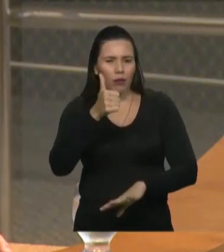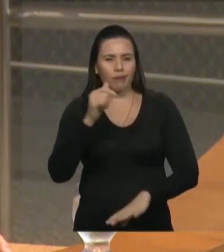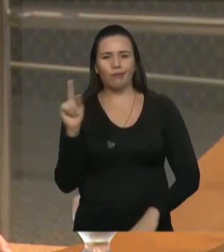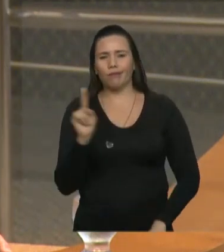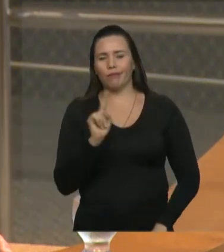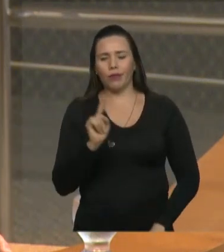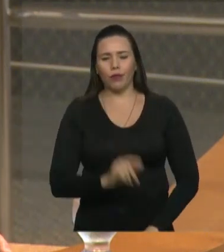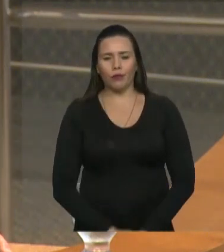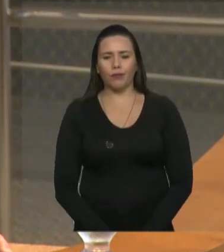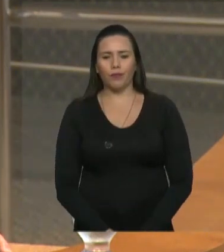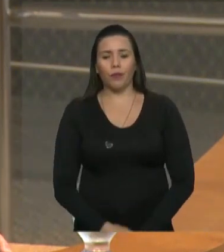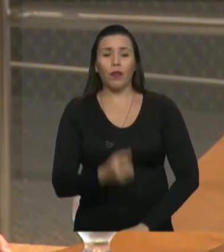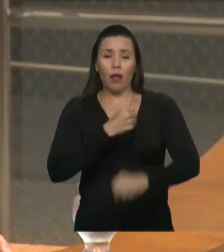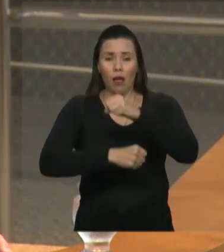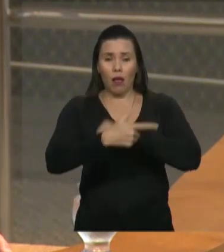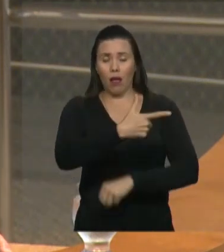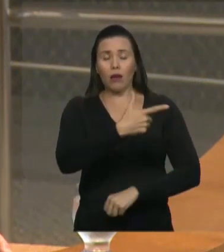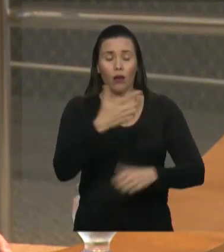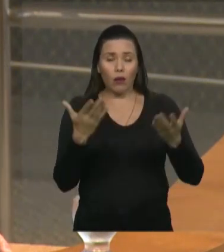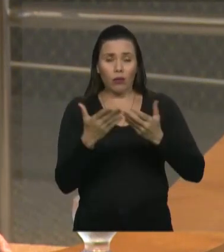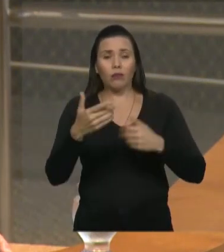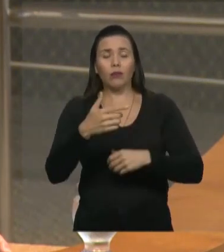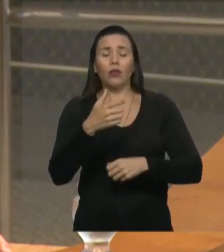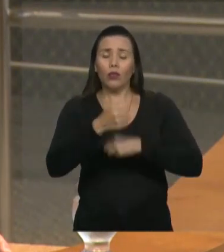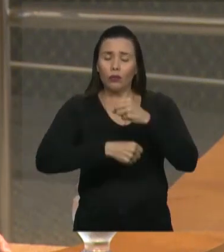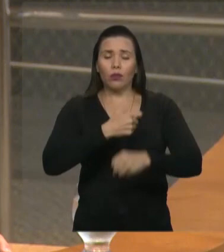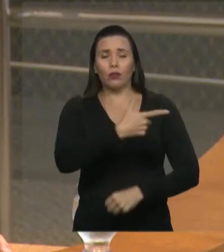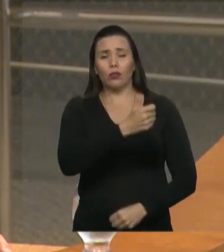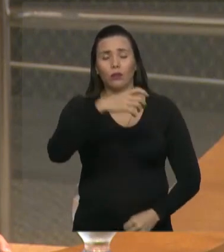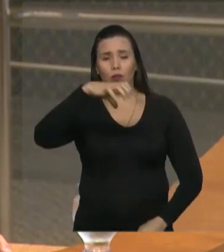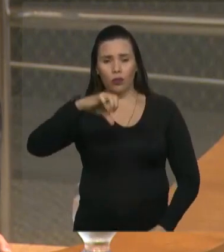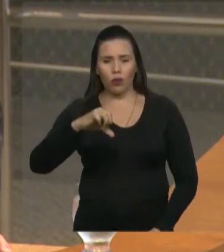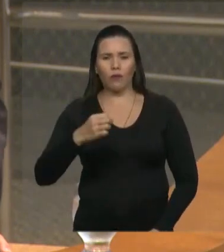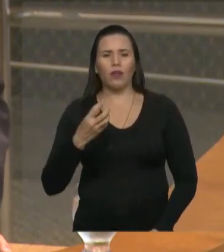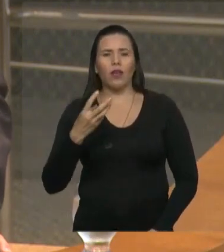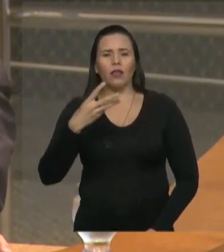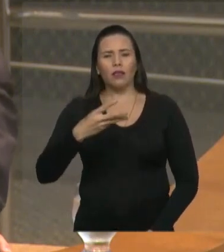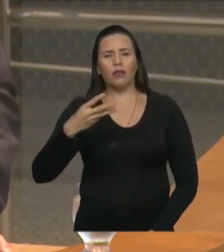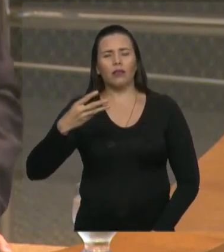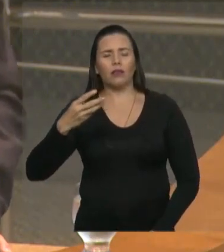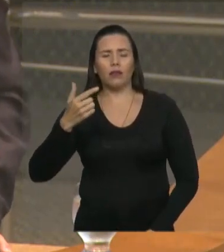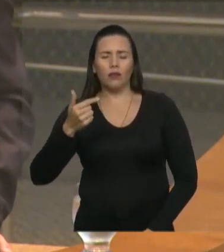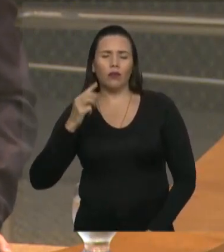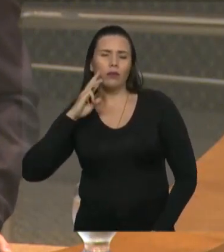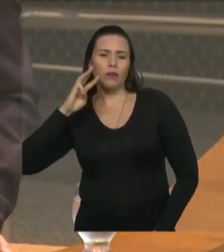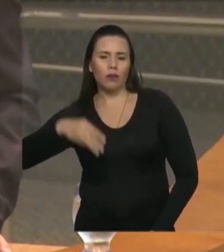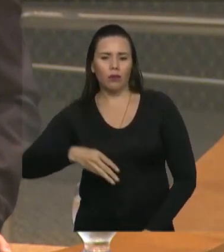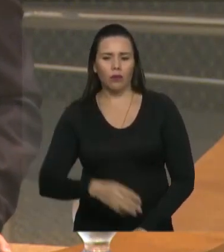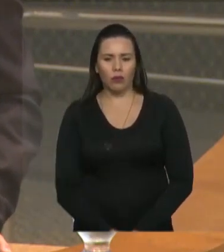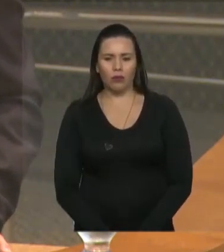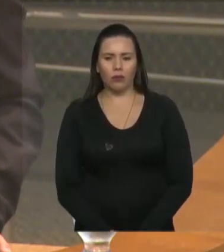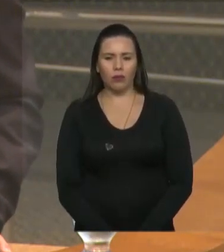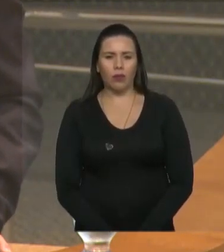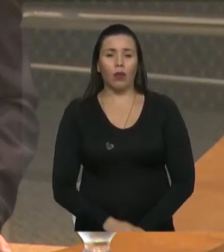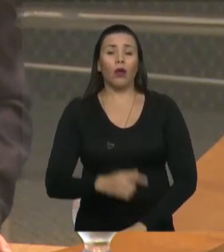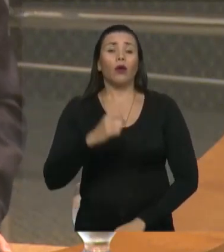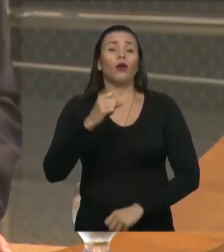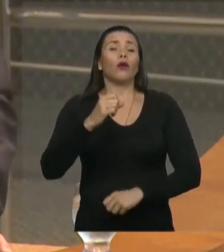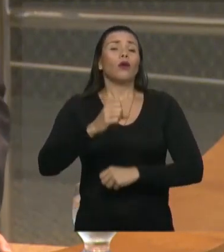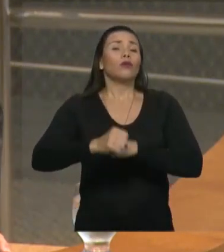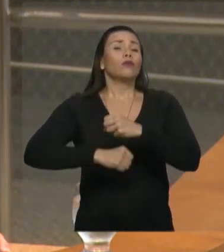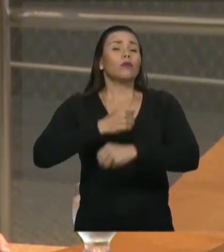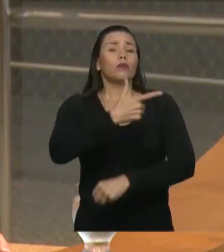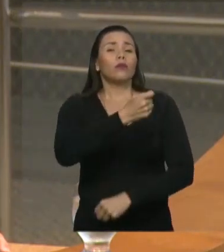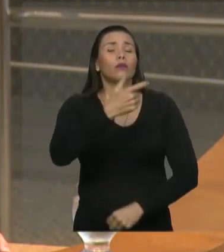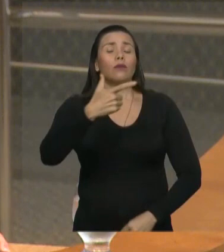Em 2019, 32 milhões. Em 2020, 5 milhões. Redução de menos